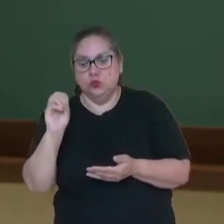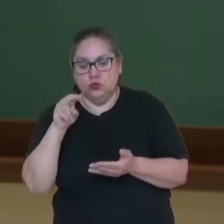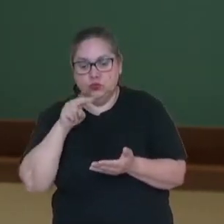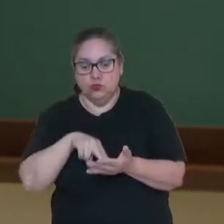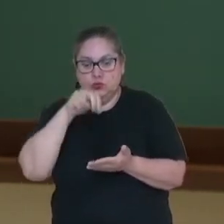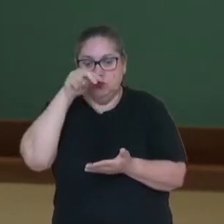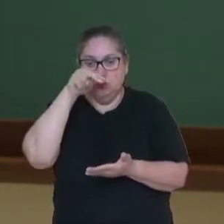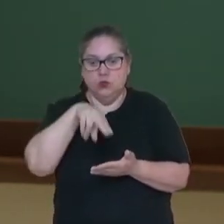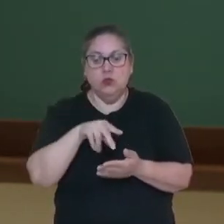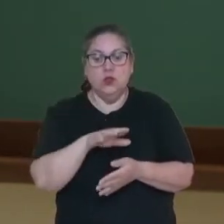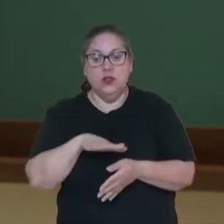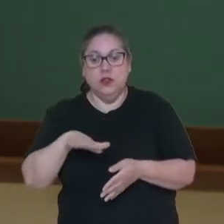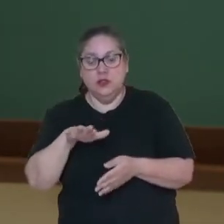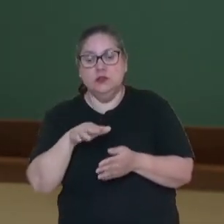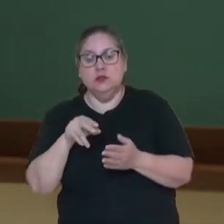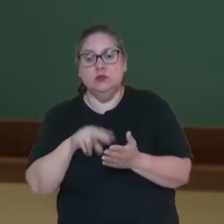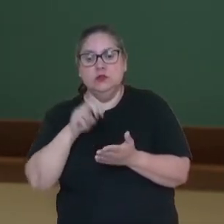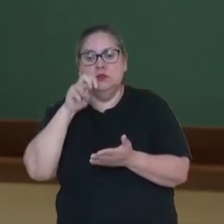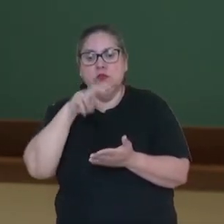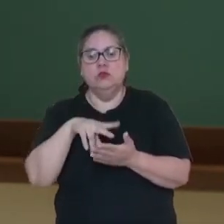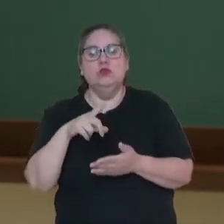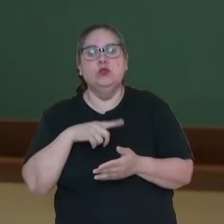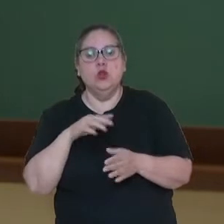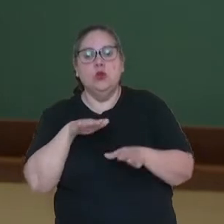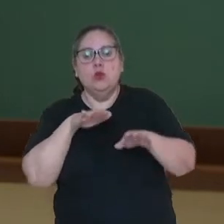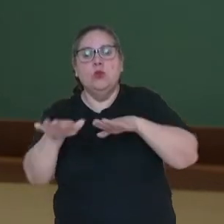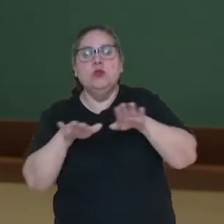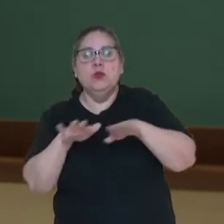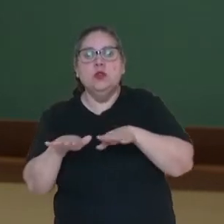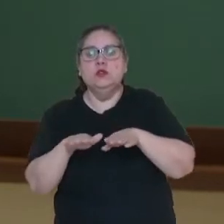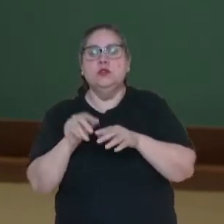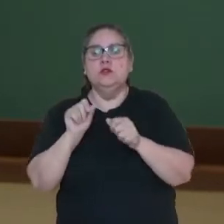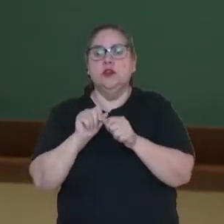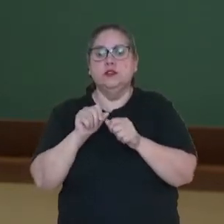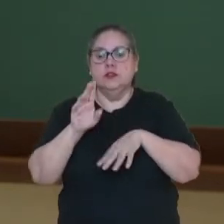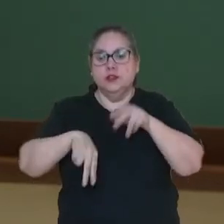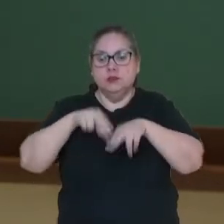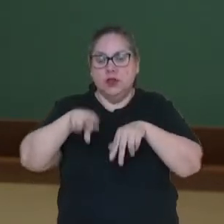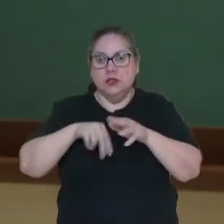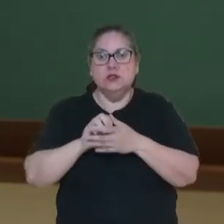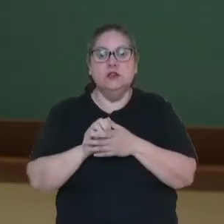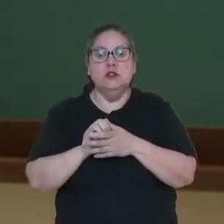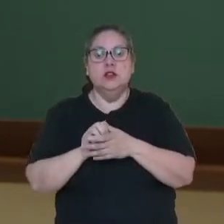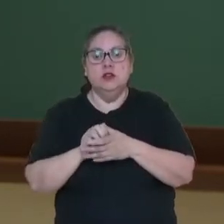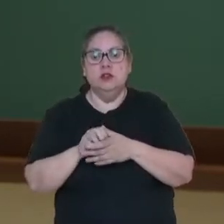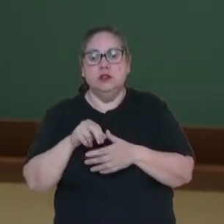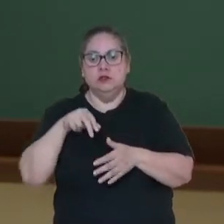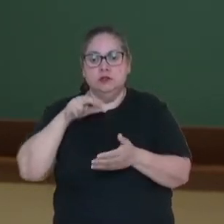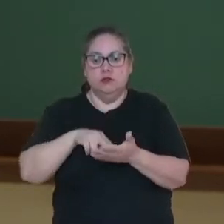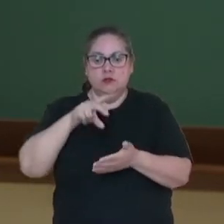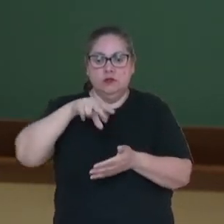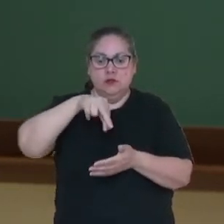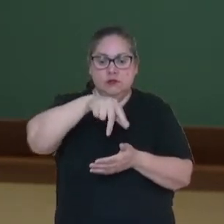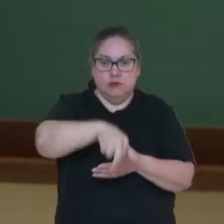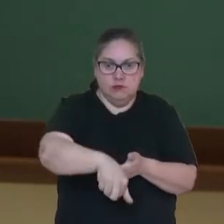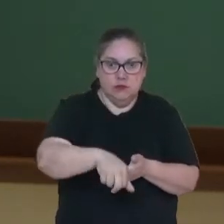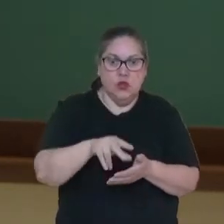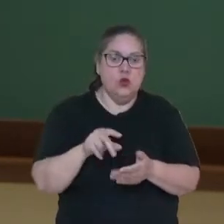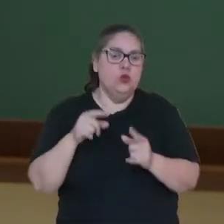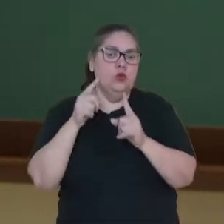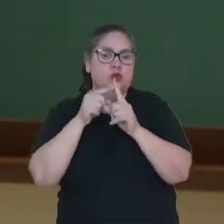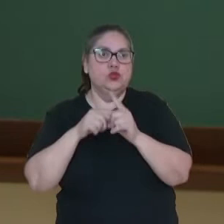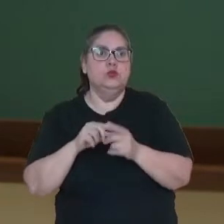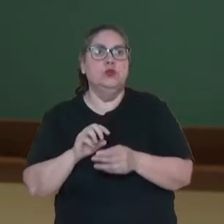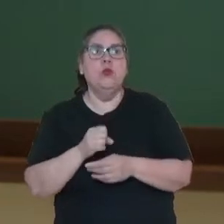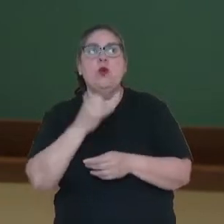certo? Nessa fase aérea eu posso ter um movimento que eu faço com as pernas e que vai caracterizar o tipo de salto.